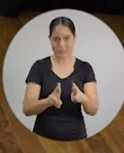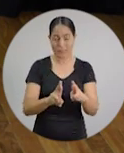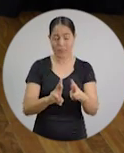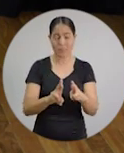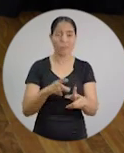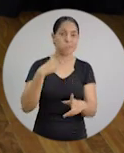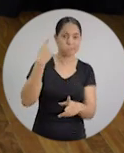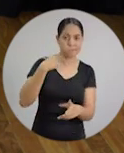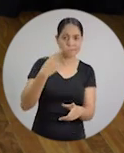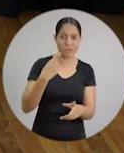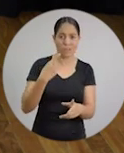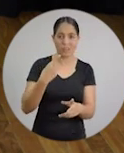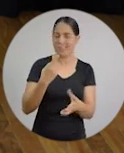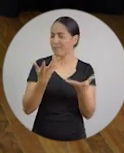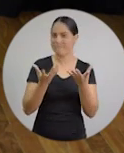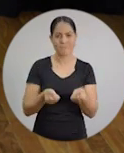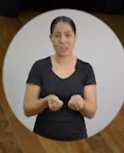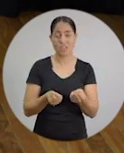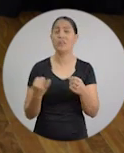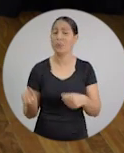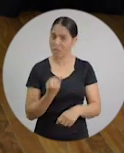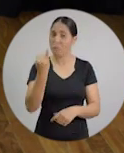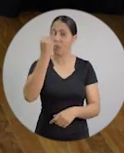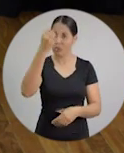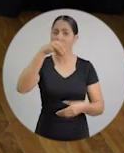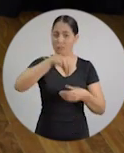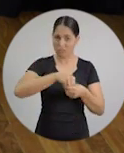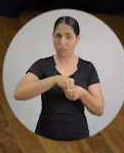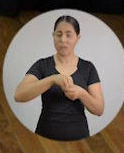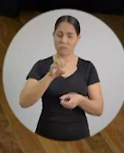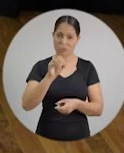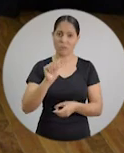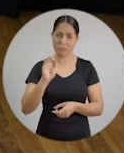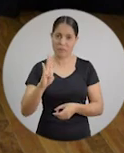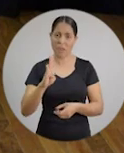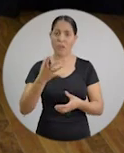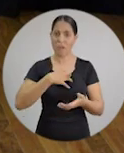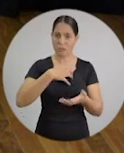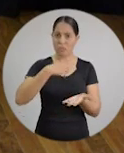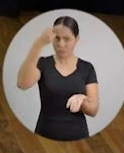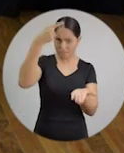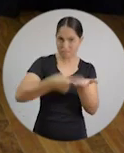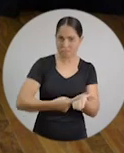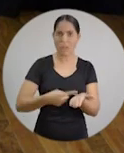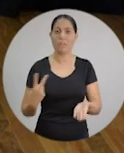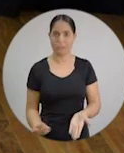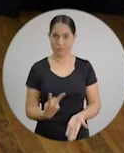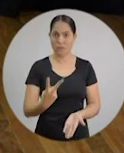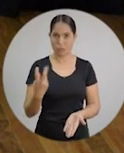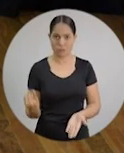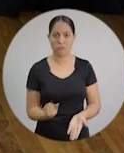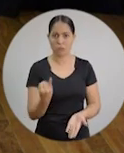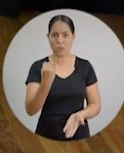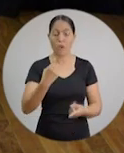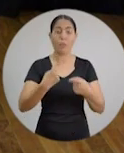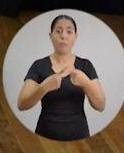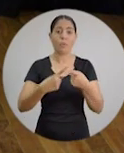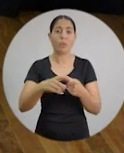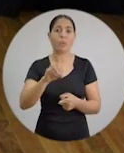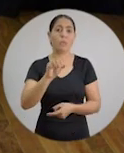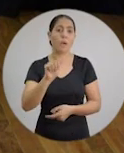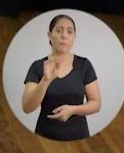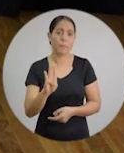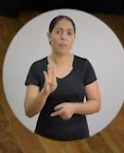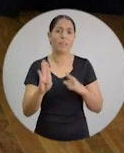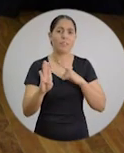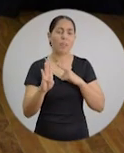valores que se espera daquele que quer exercer a advocacia. E isso é importante internamente para a nossa entidade, do ponto de vista da